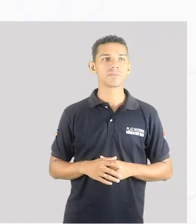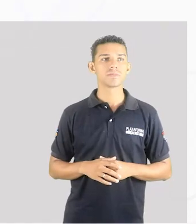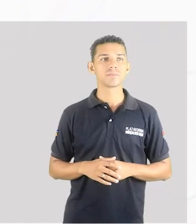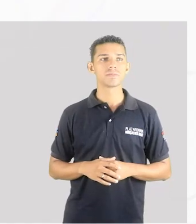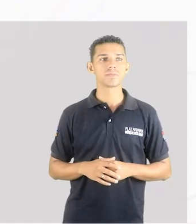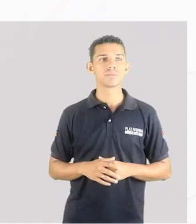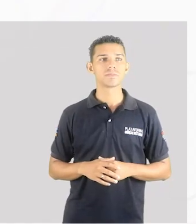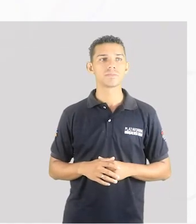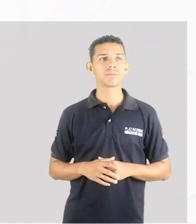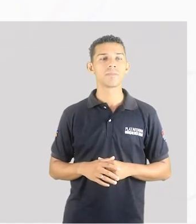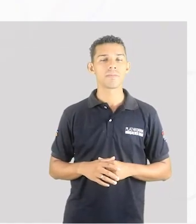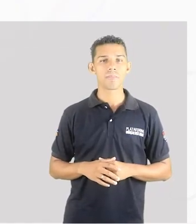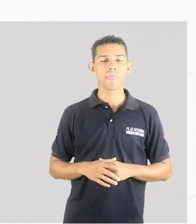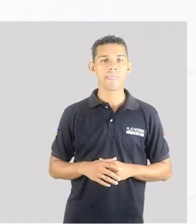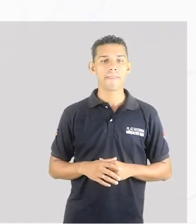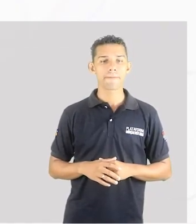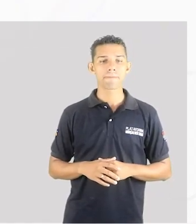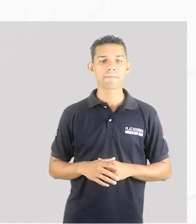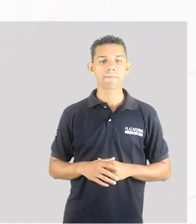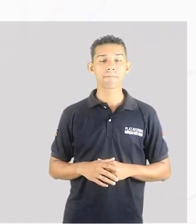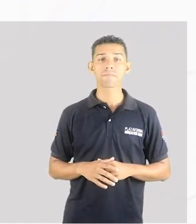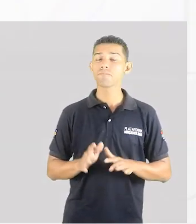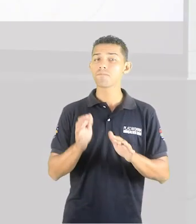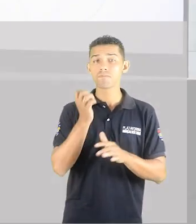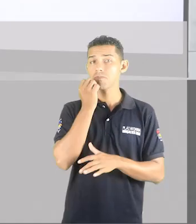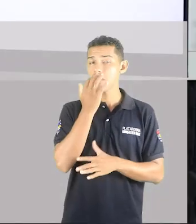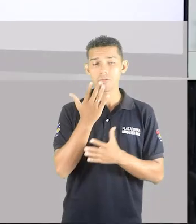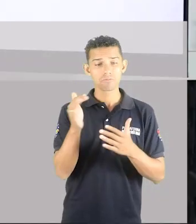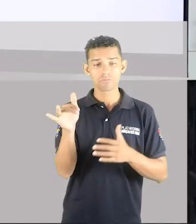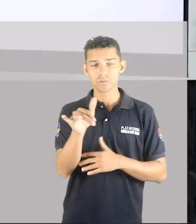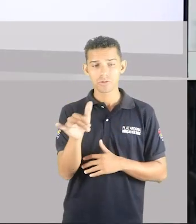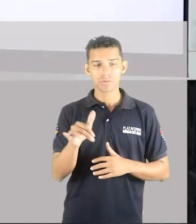A2 mais B, A2B. De boa, né?